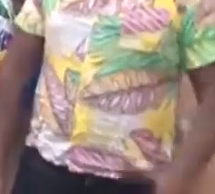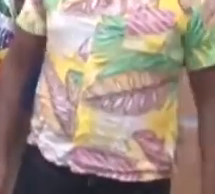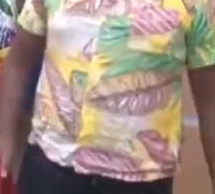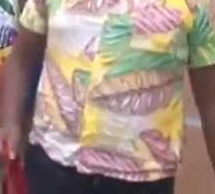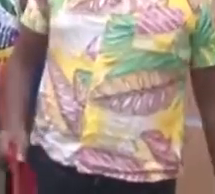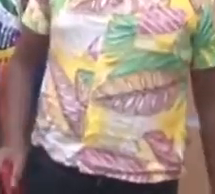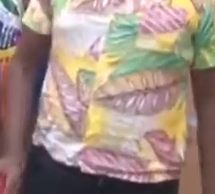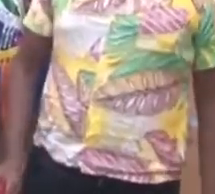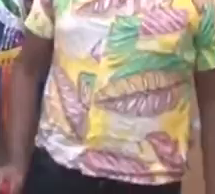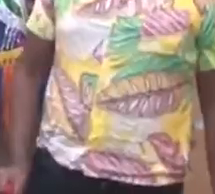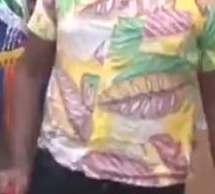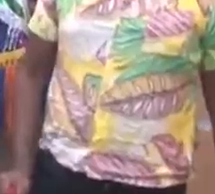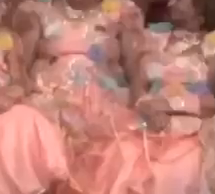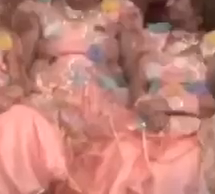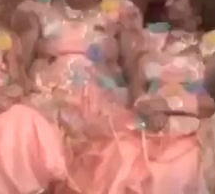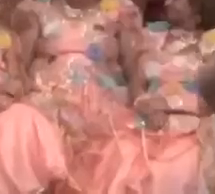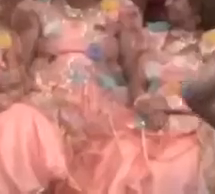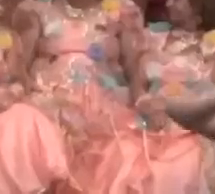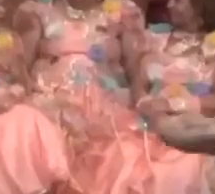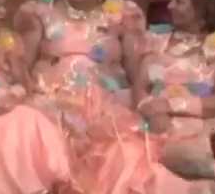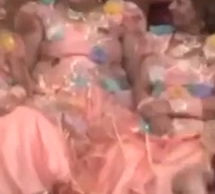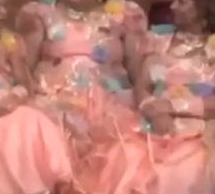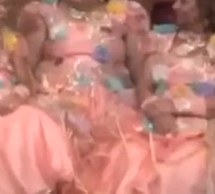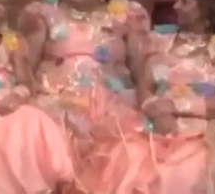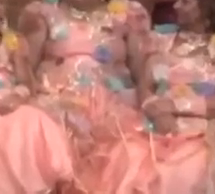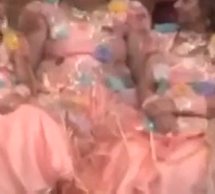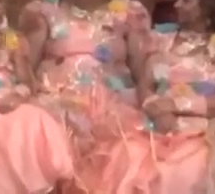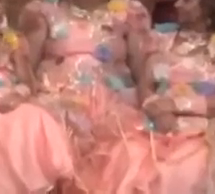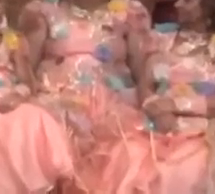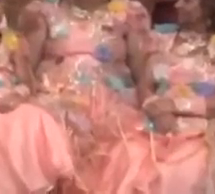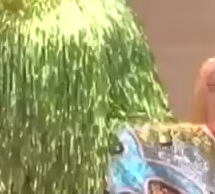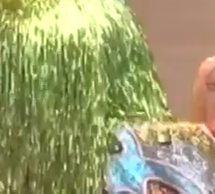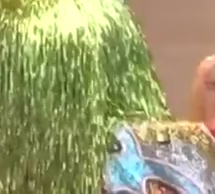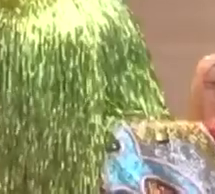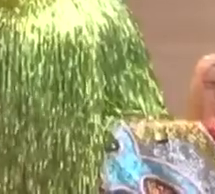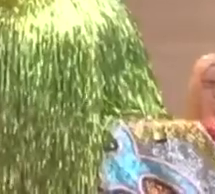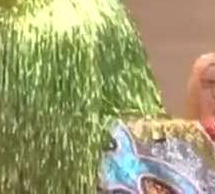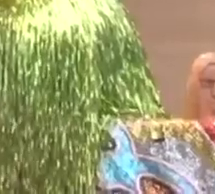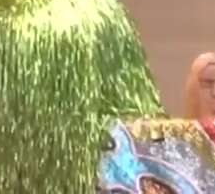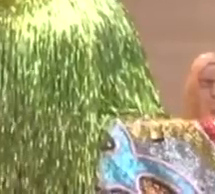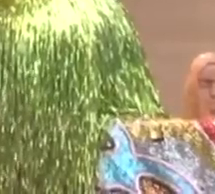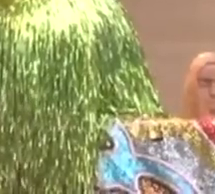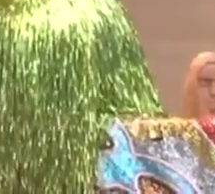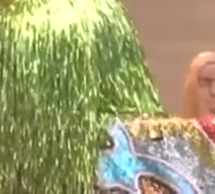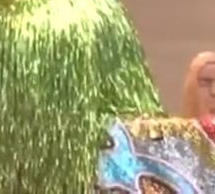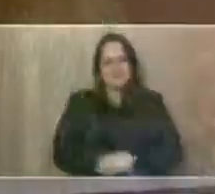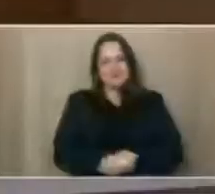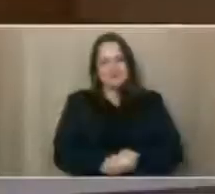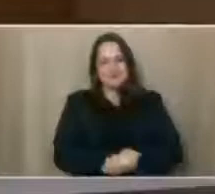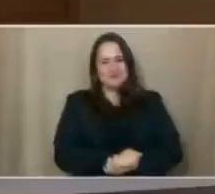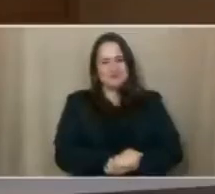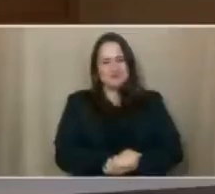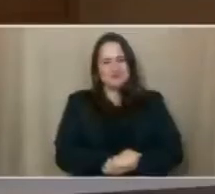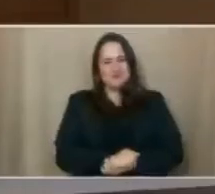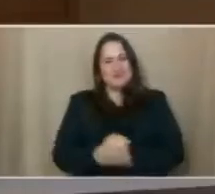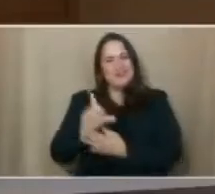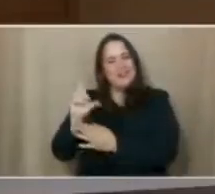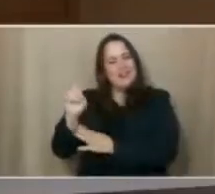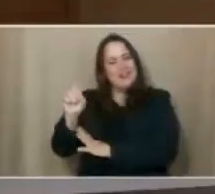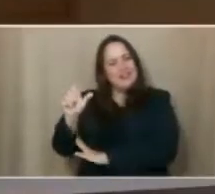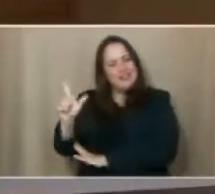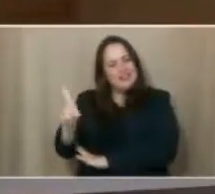o repente de Antônio Caju, o saxofone do maestro Spock e a poesia de Antônio Marinho. Leda